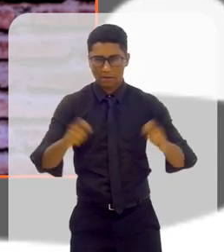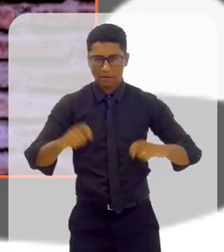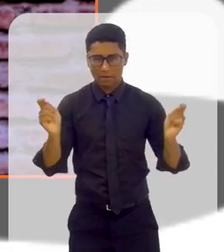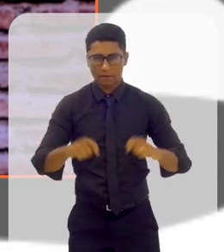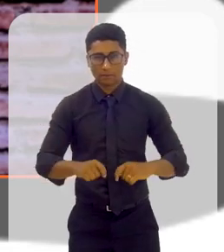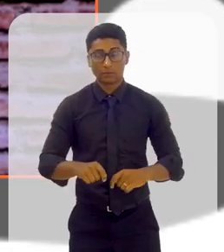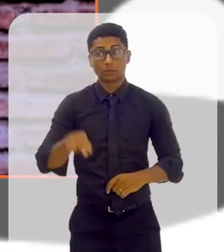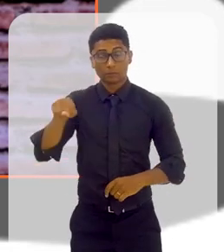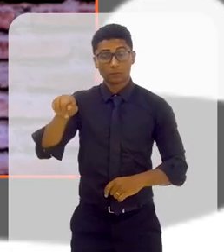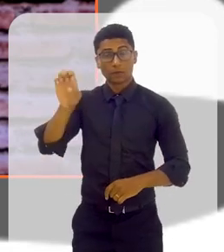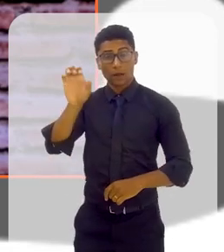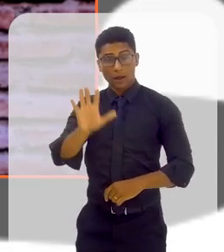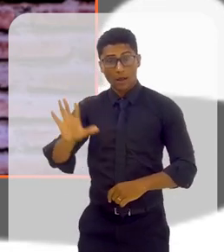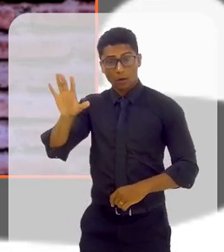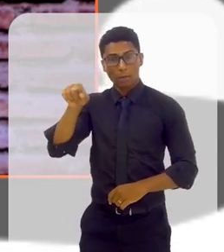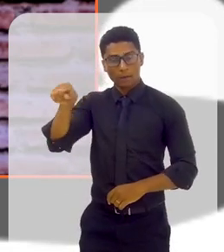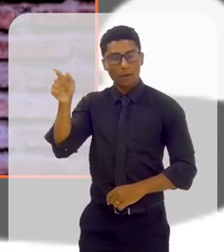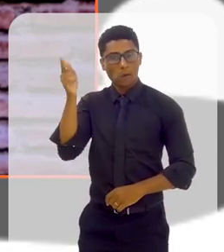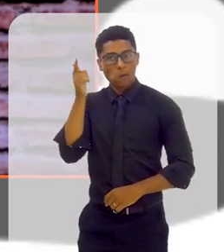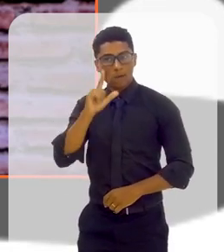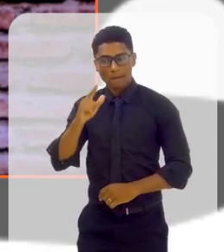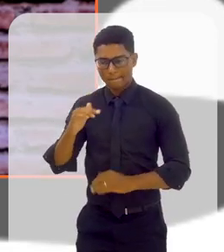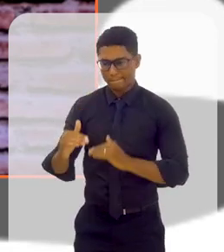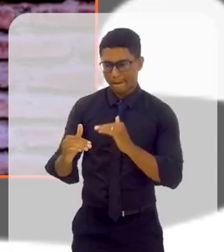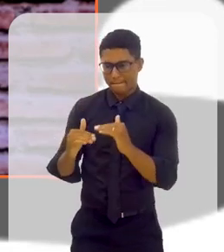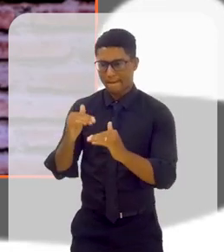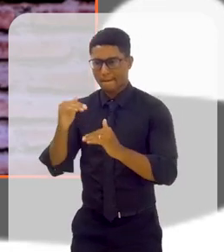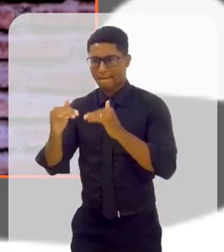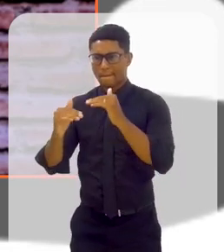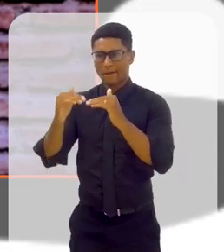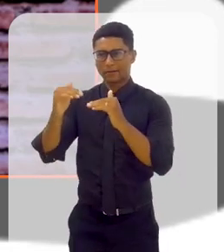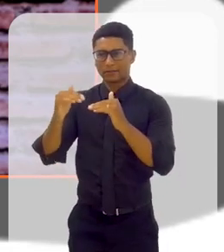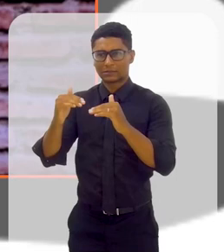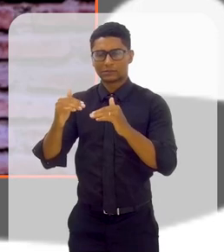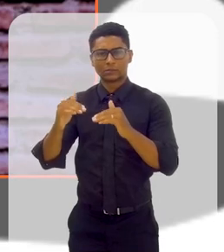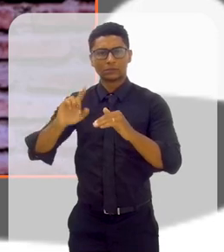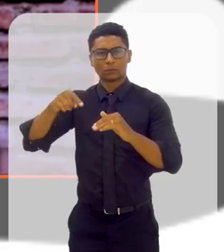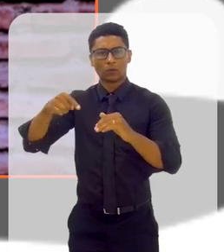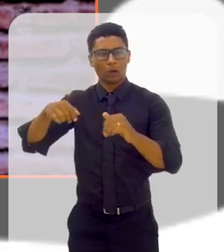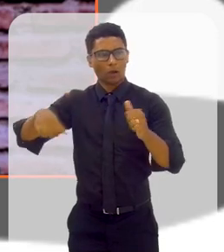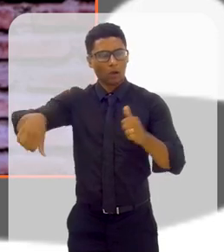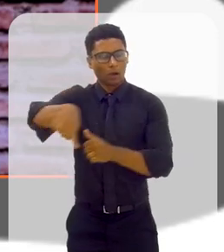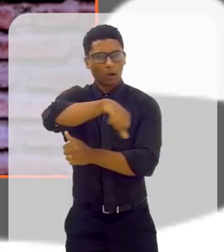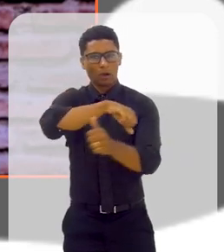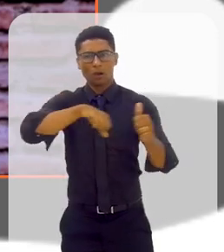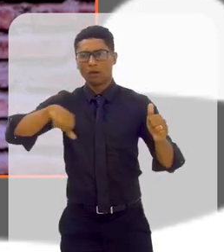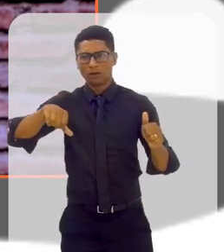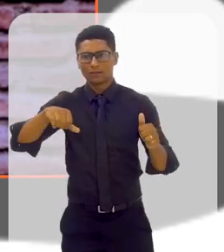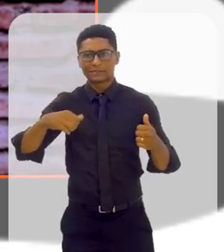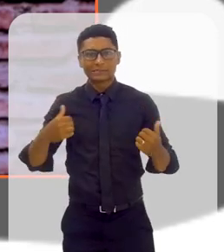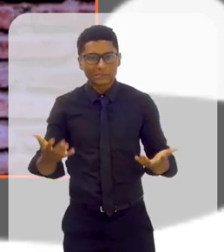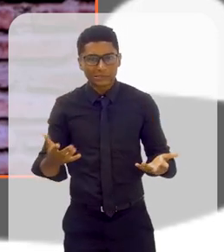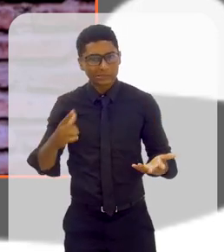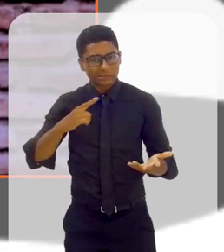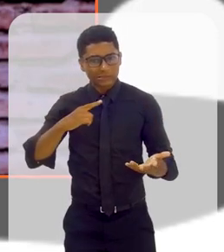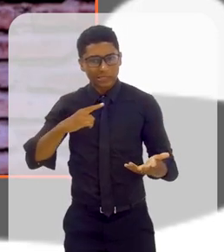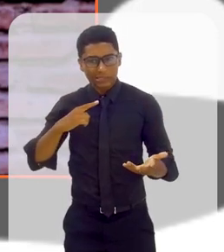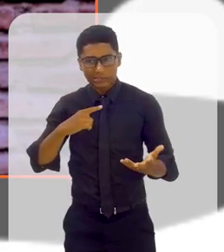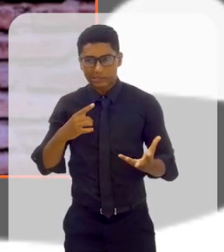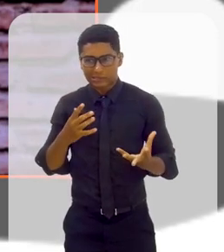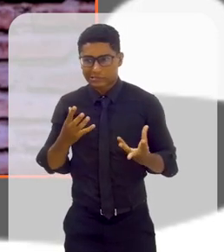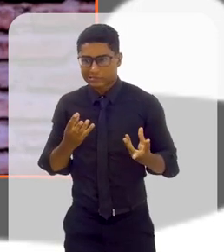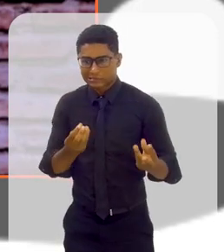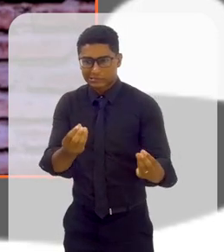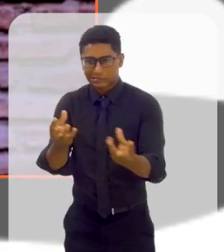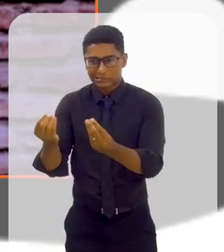se reestruturou, não tinha mais demanda, nós tínhamos o inverso, muita oferta e pouca demanda.